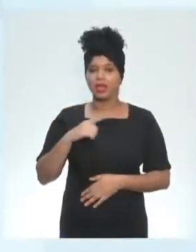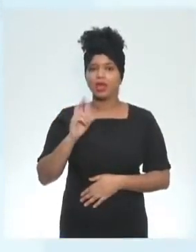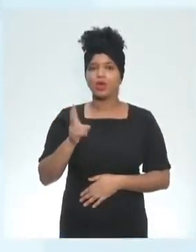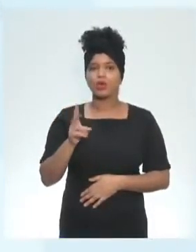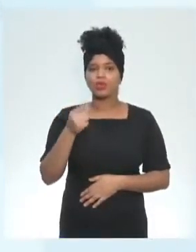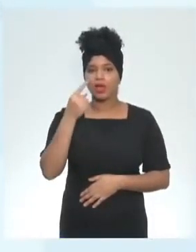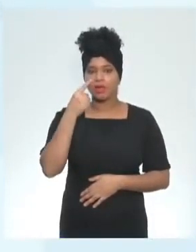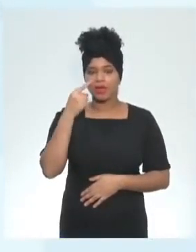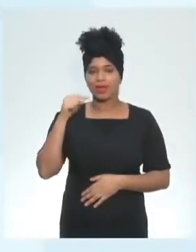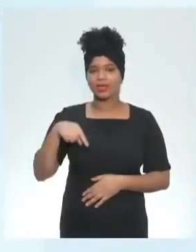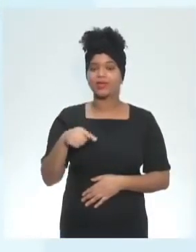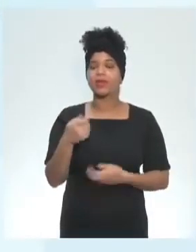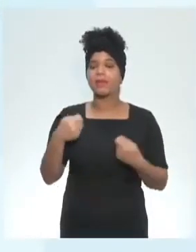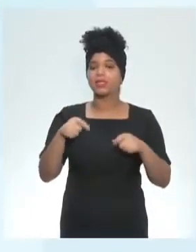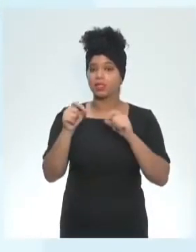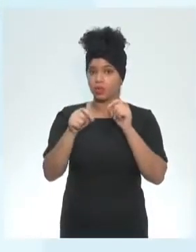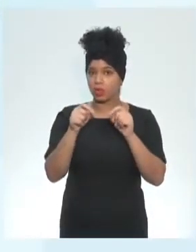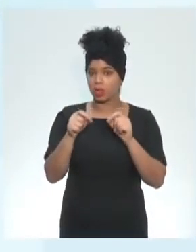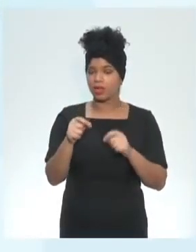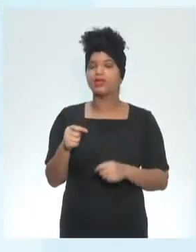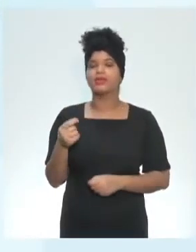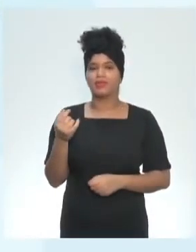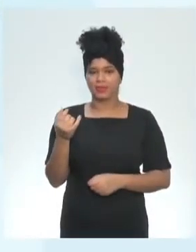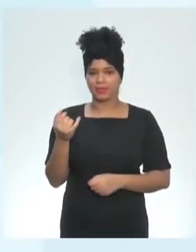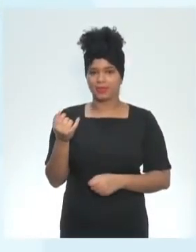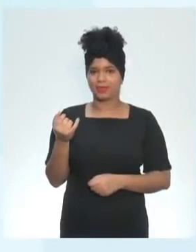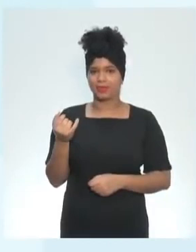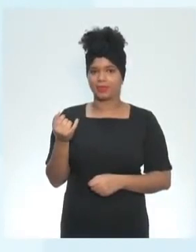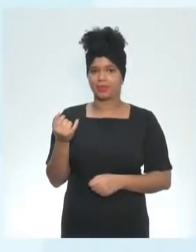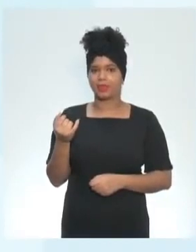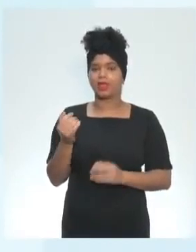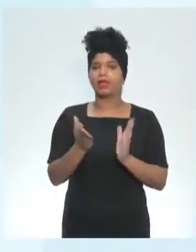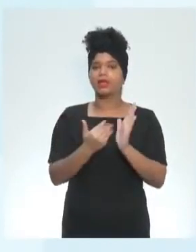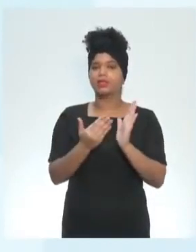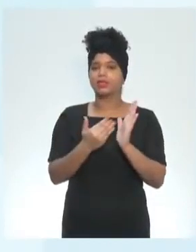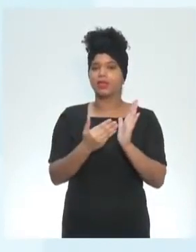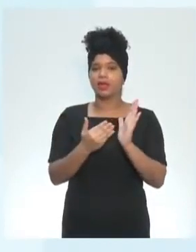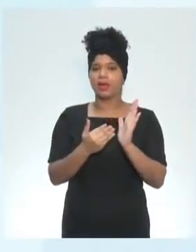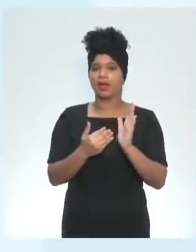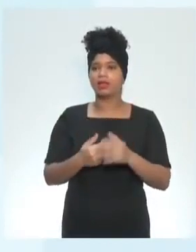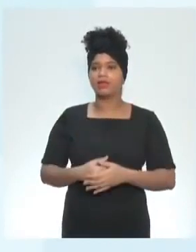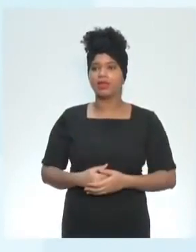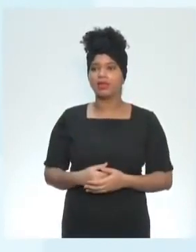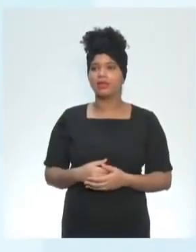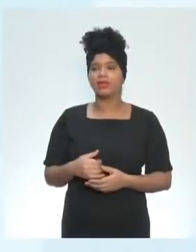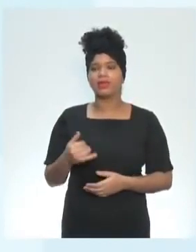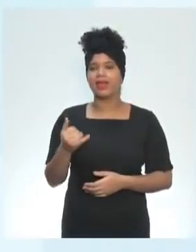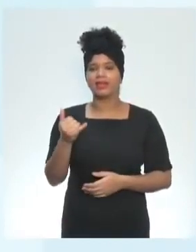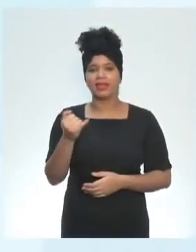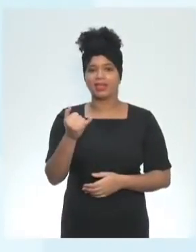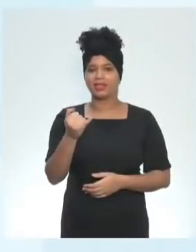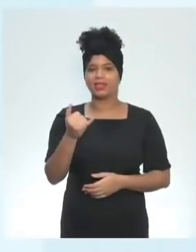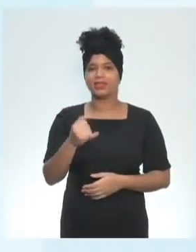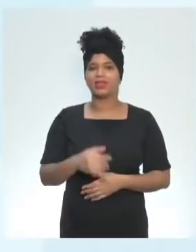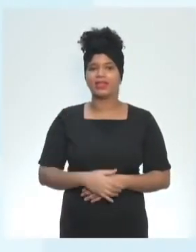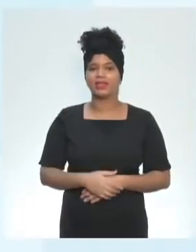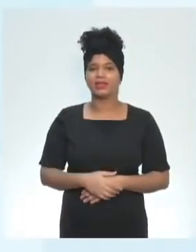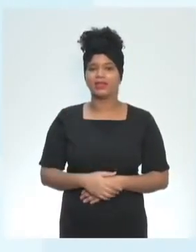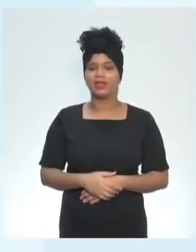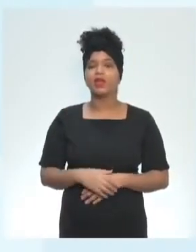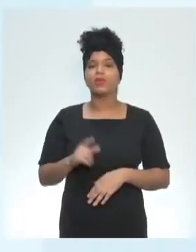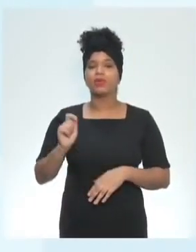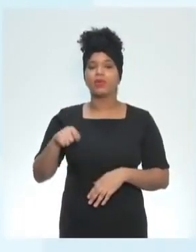clast Brasil eu Neide para essa aula vocês precisarão de e orou por seu caderno a pena ou penso uma